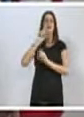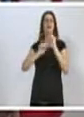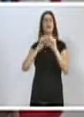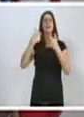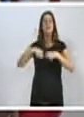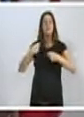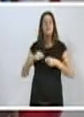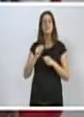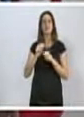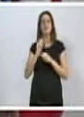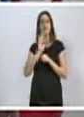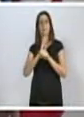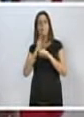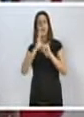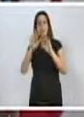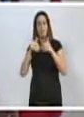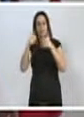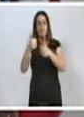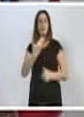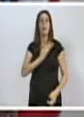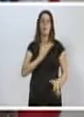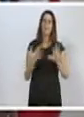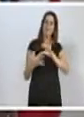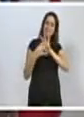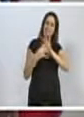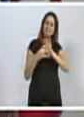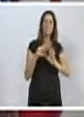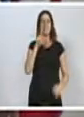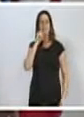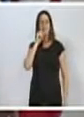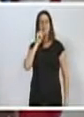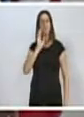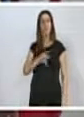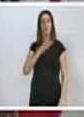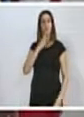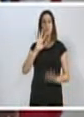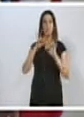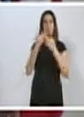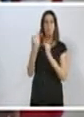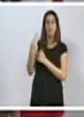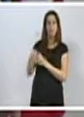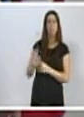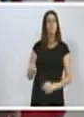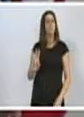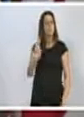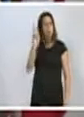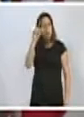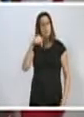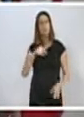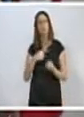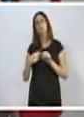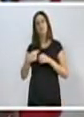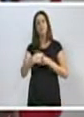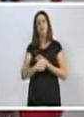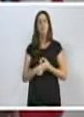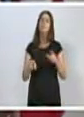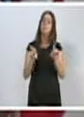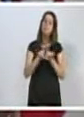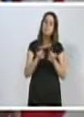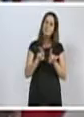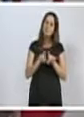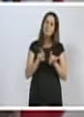parceiro, conhecido como Passarinho. Você e a sua família são de grande valor nessa cidade. Mas também quero aqui